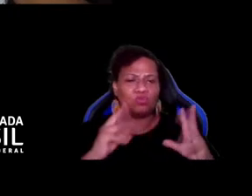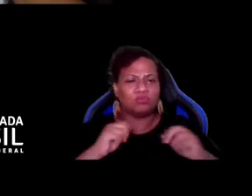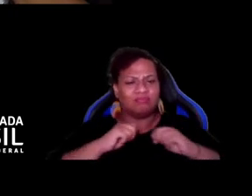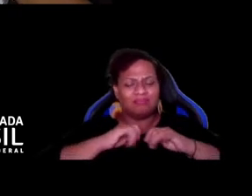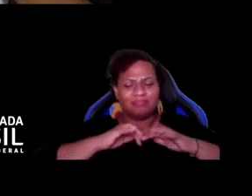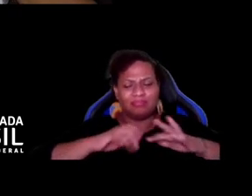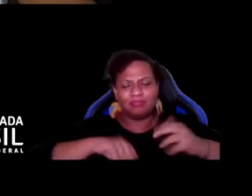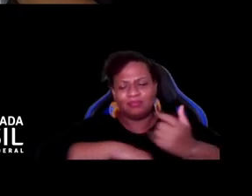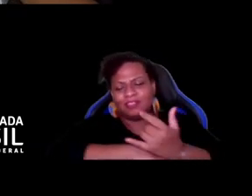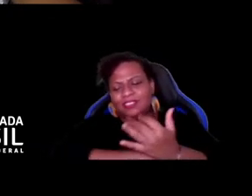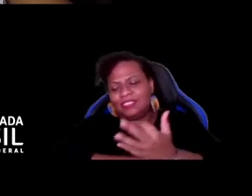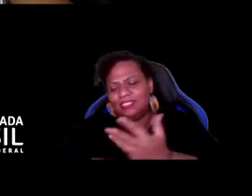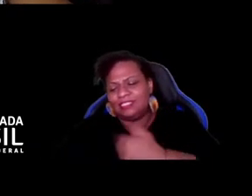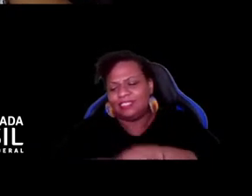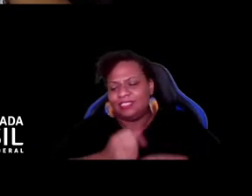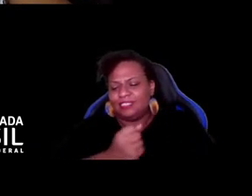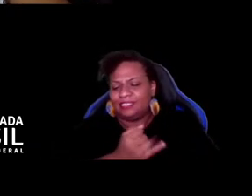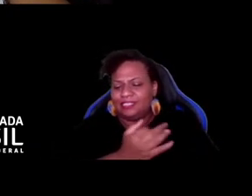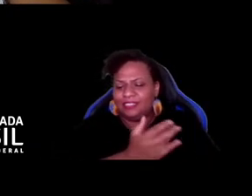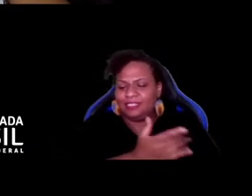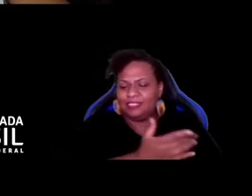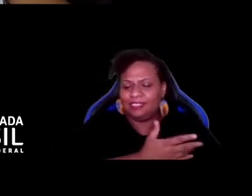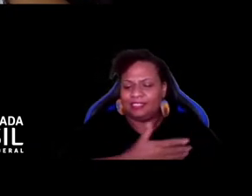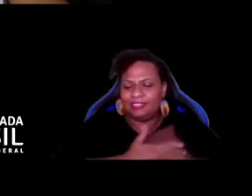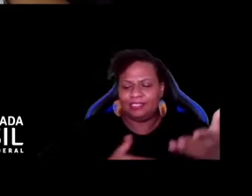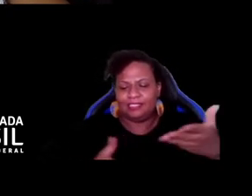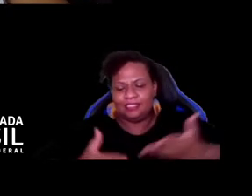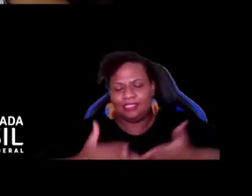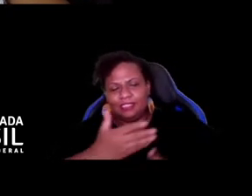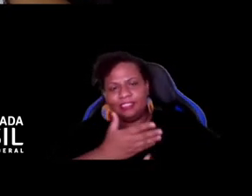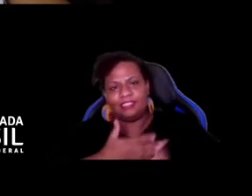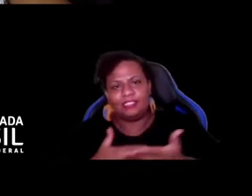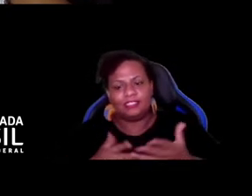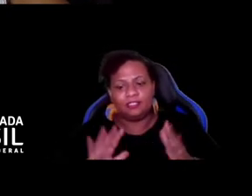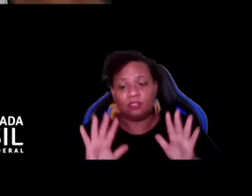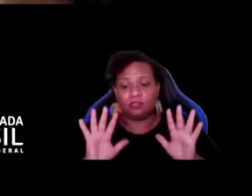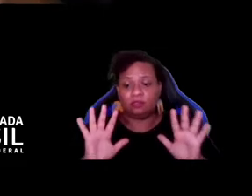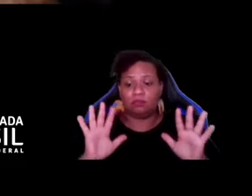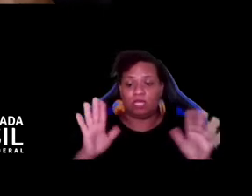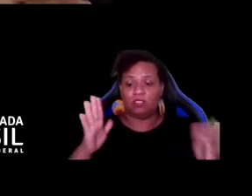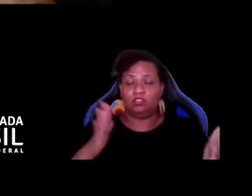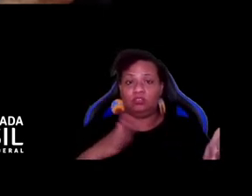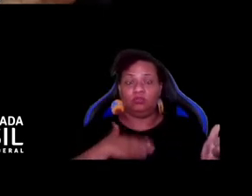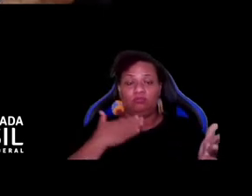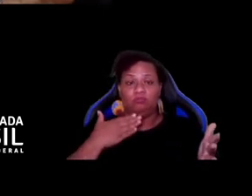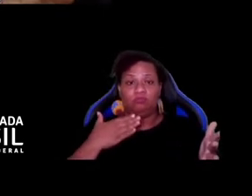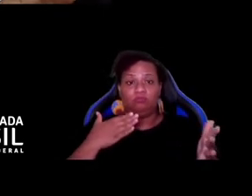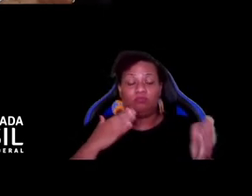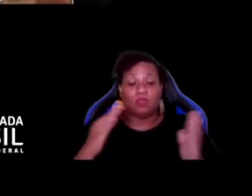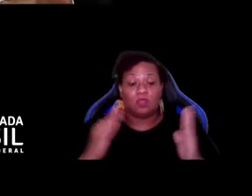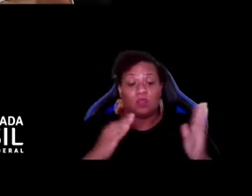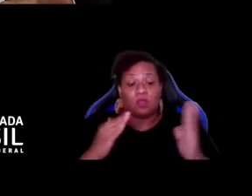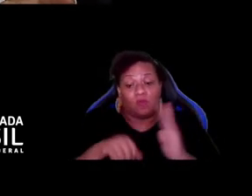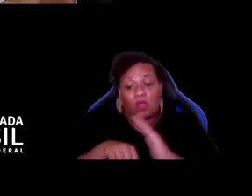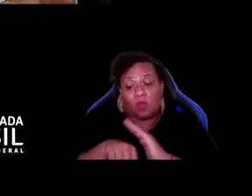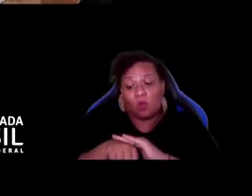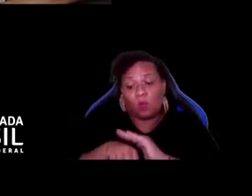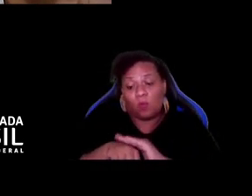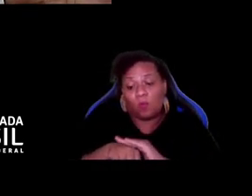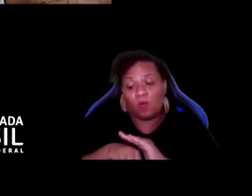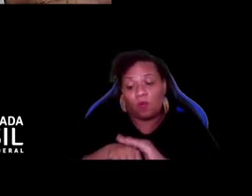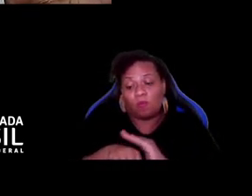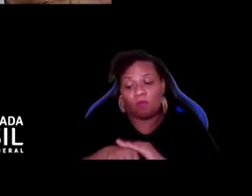para todo mundo aqui, né? Mas foi uma coisa que, em determinado momento,